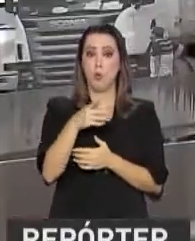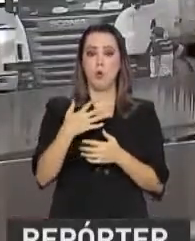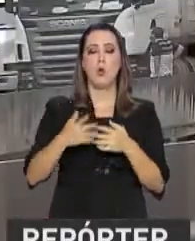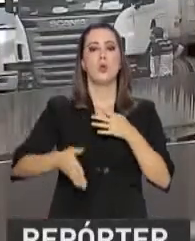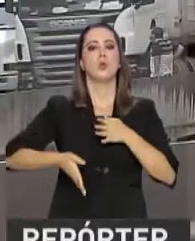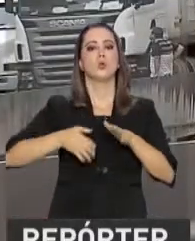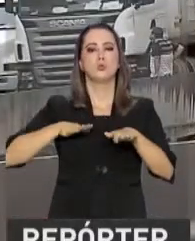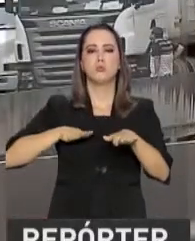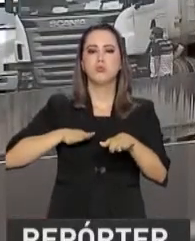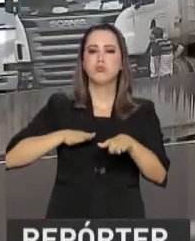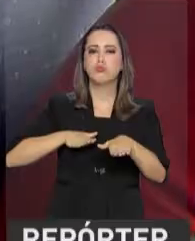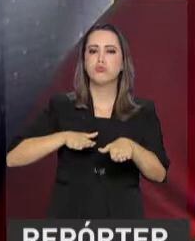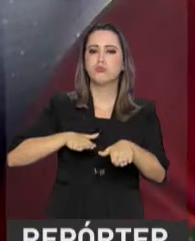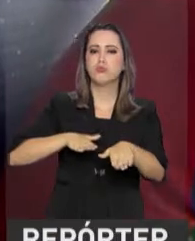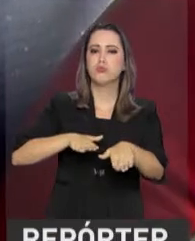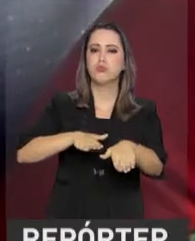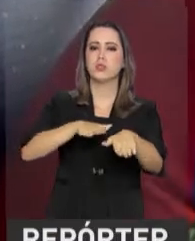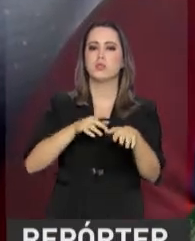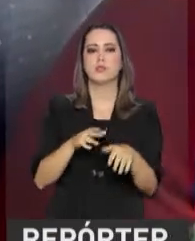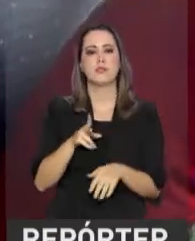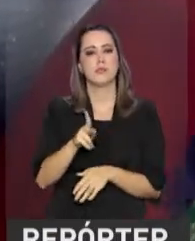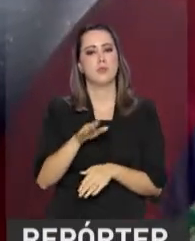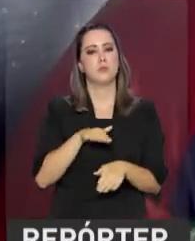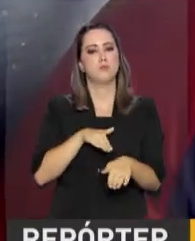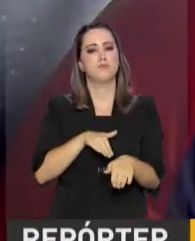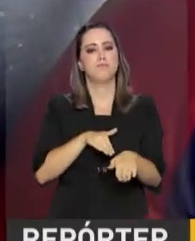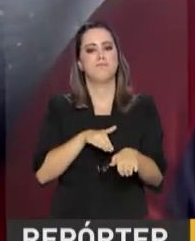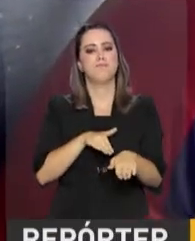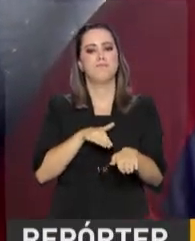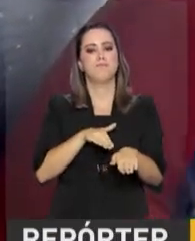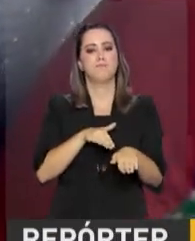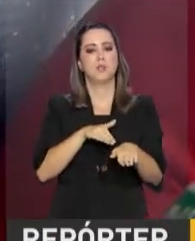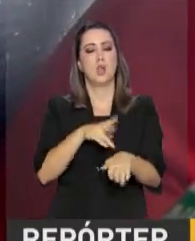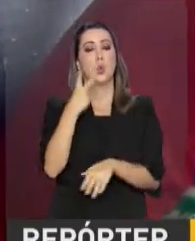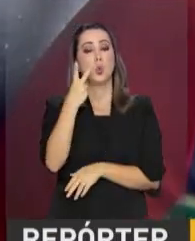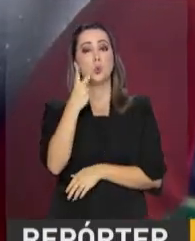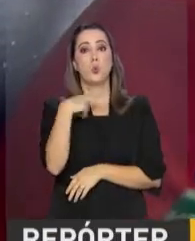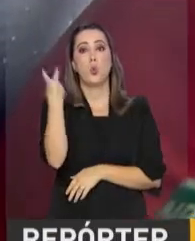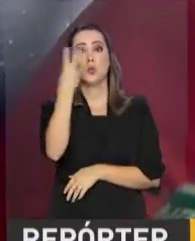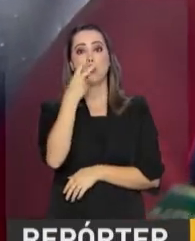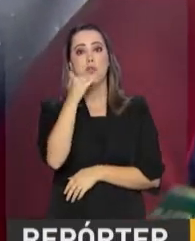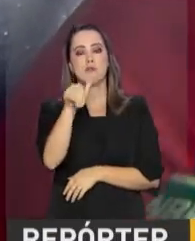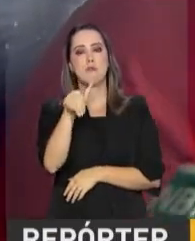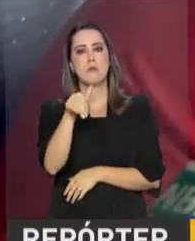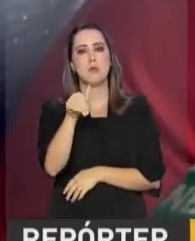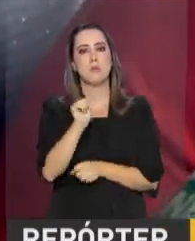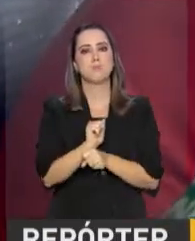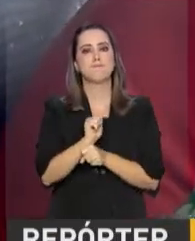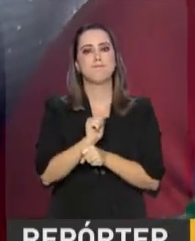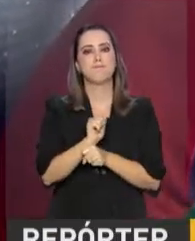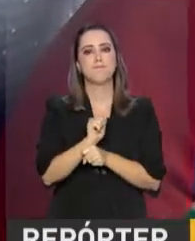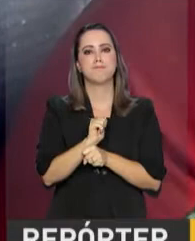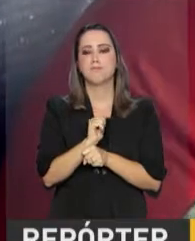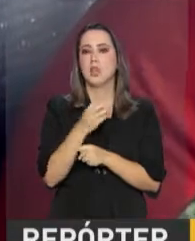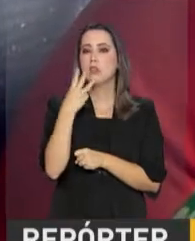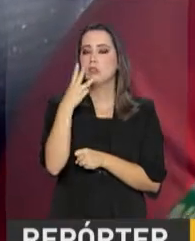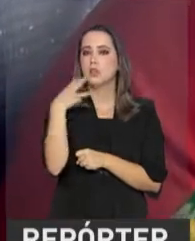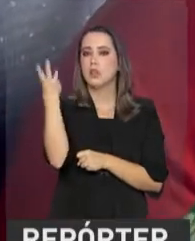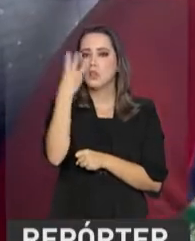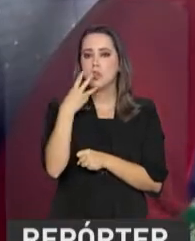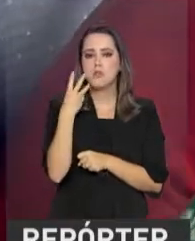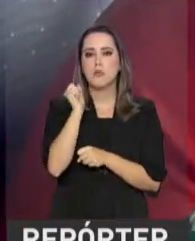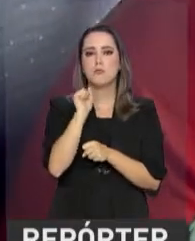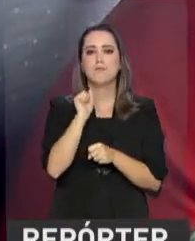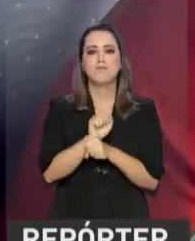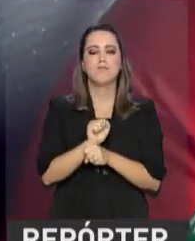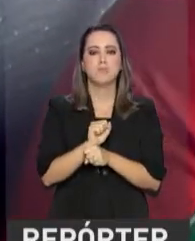é velho conhecido. É em torno de 2 horas e meia, mais ou menos. 2 horas e meia, até 3 horas, dependendo do